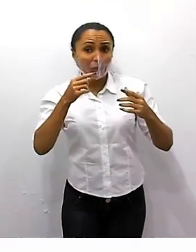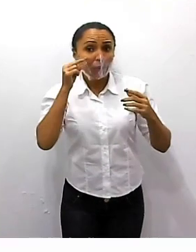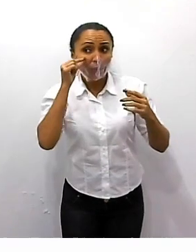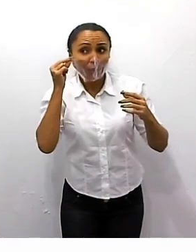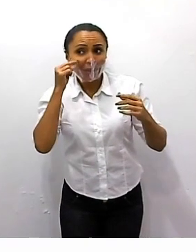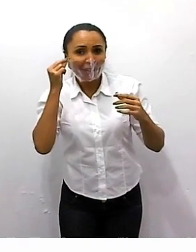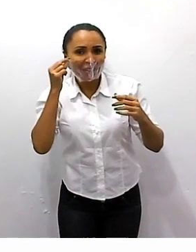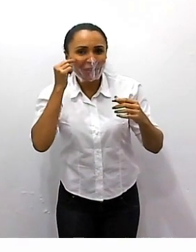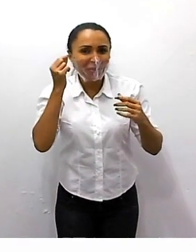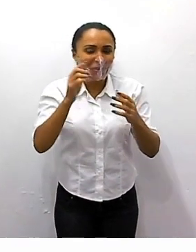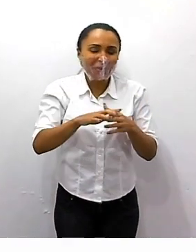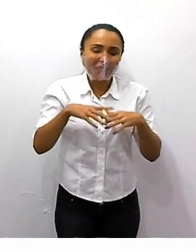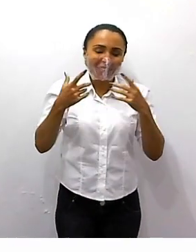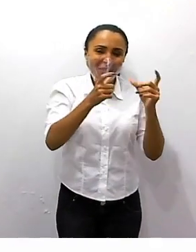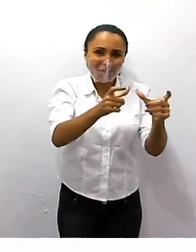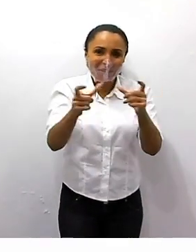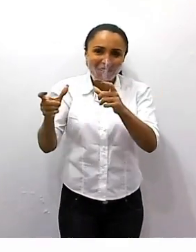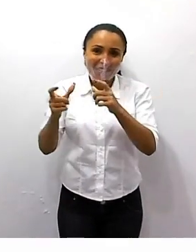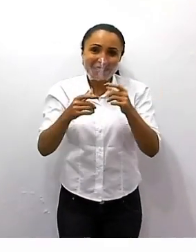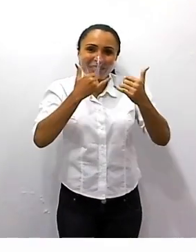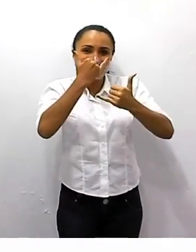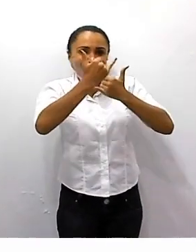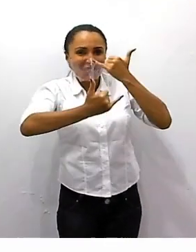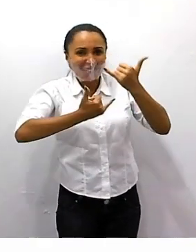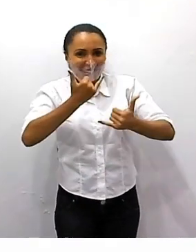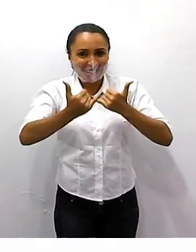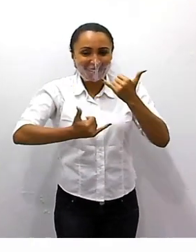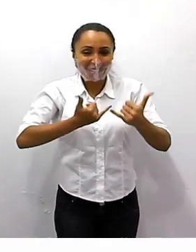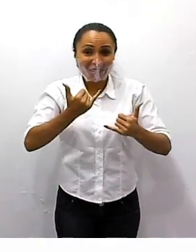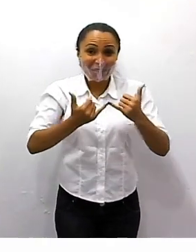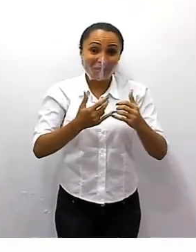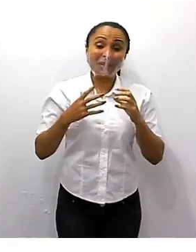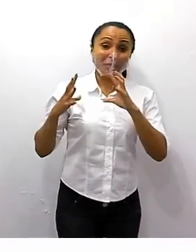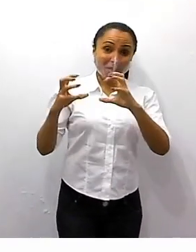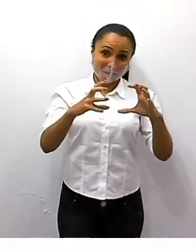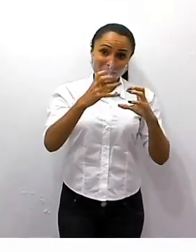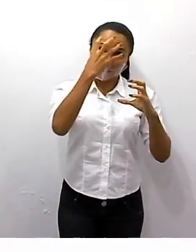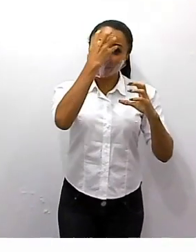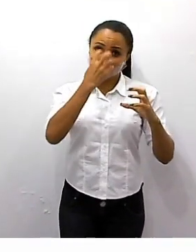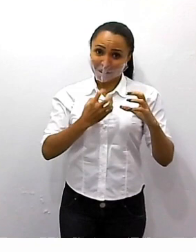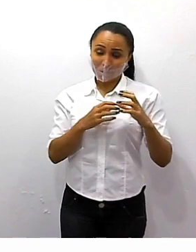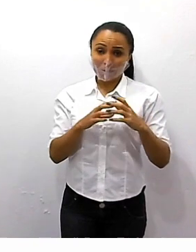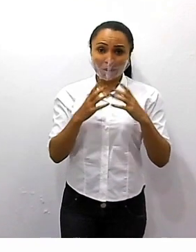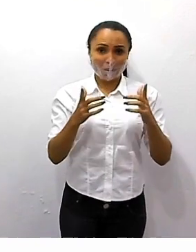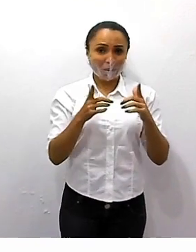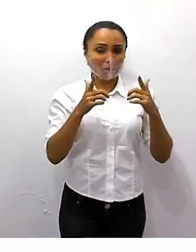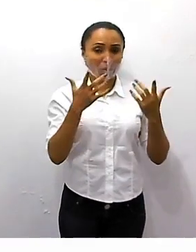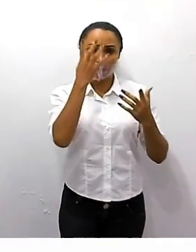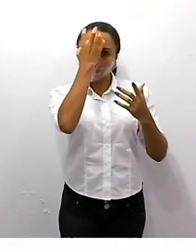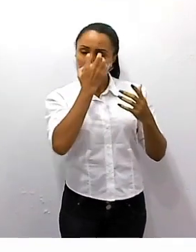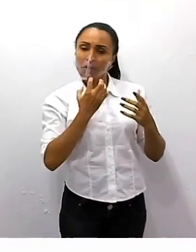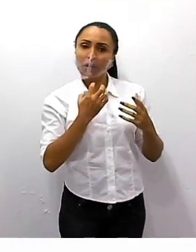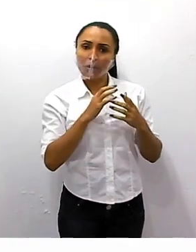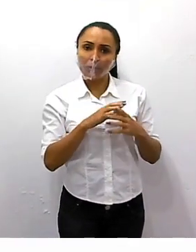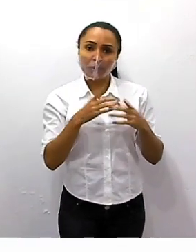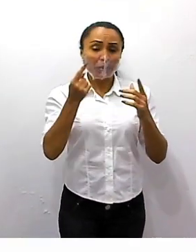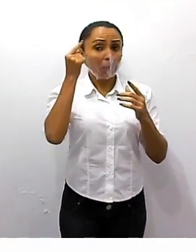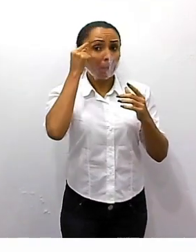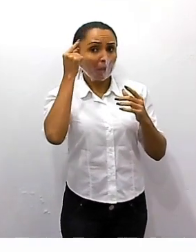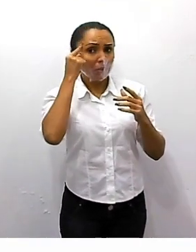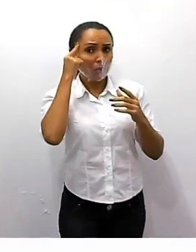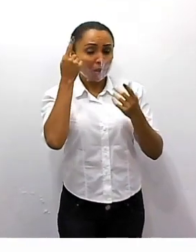deixa de fazer essa vocalização e a brincadeira vira briga séria. Sem o riso, o outro pensa que está